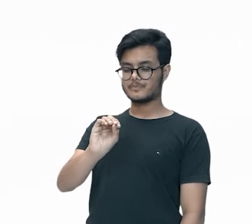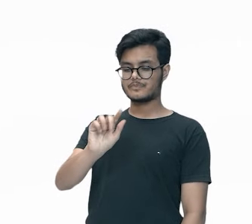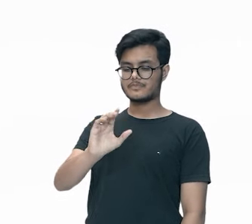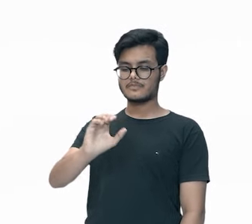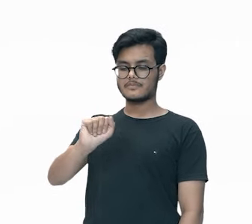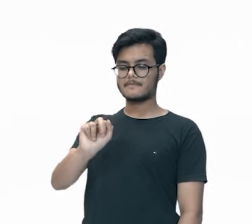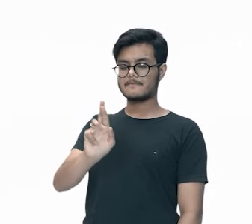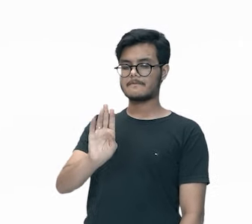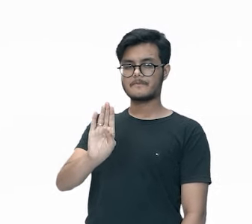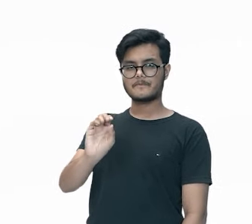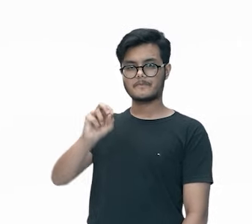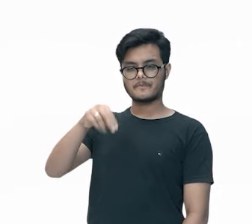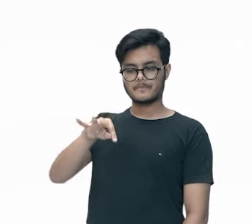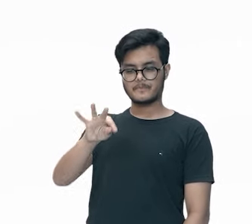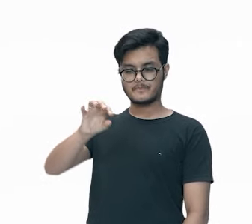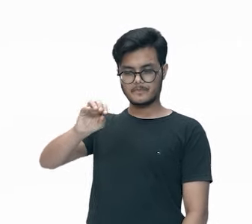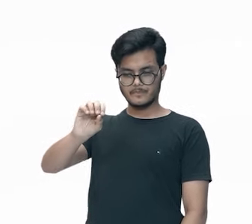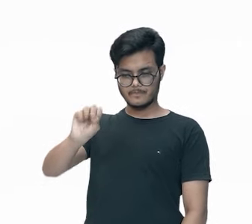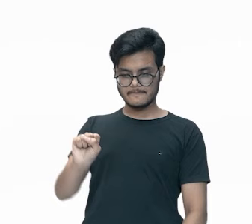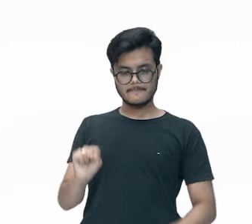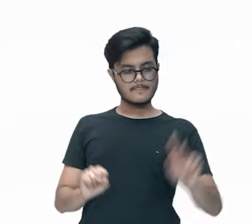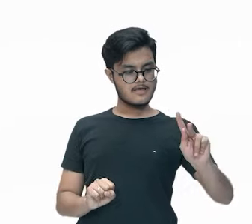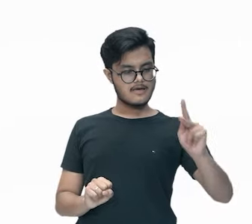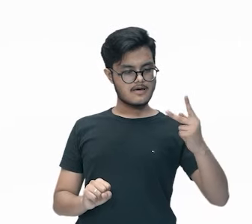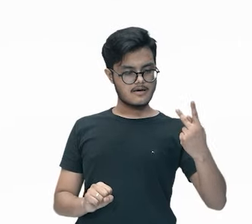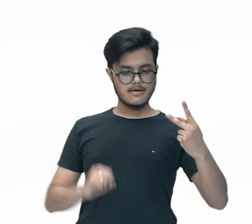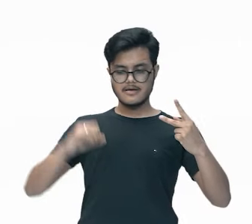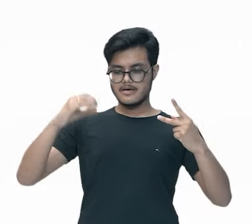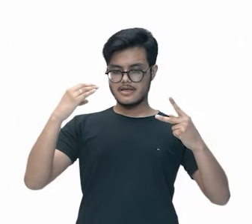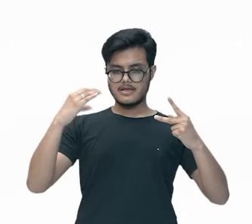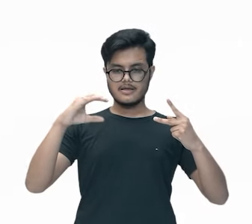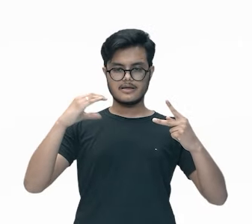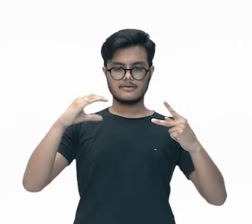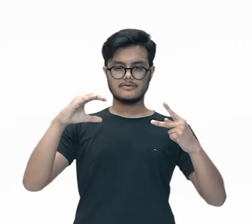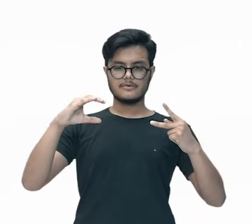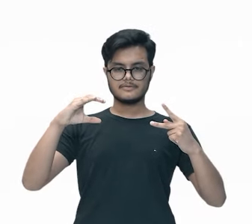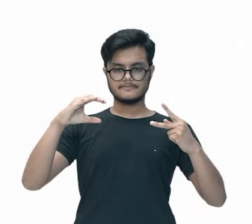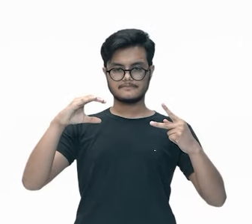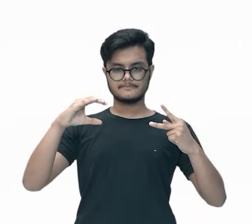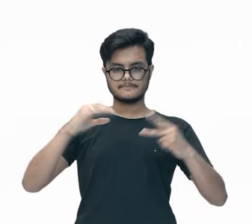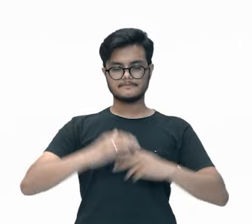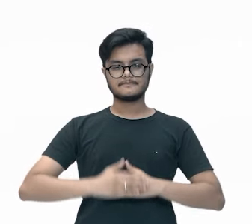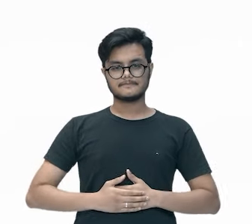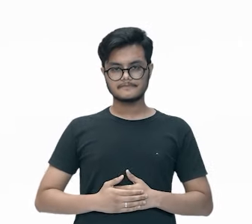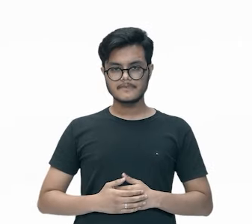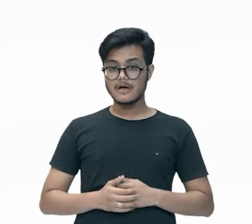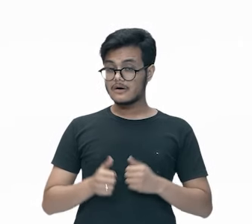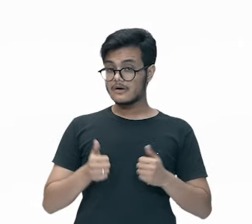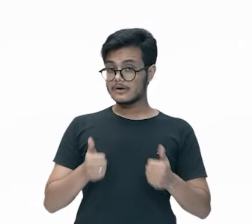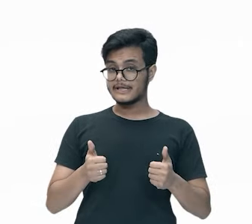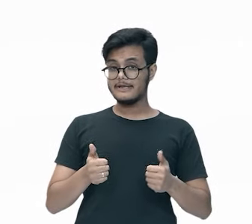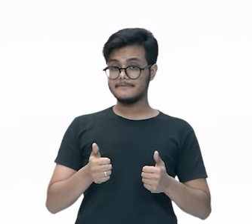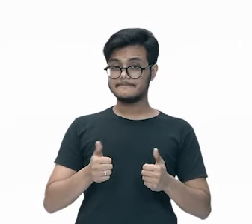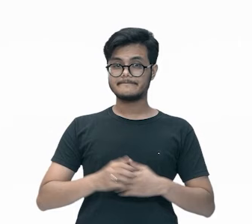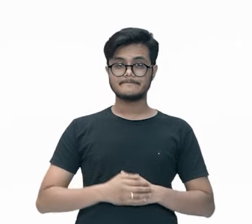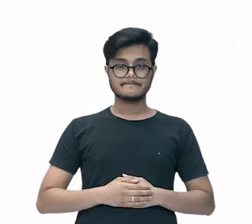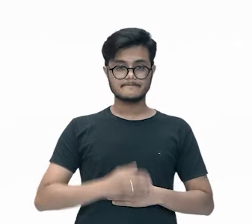função orgânica formada apenas de carbono e de hidrogênio, tá,